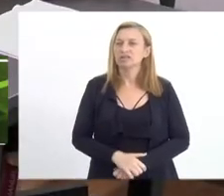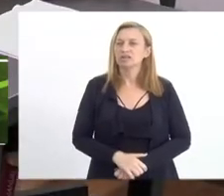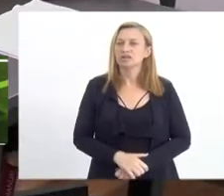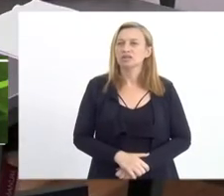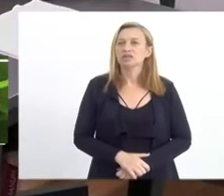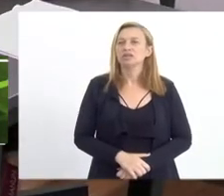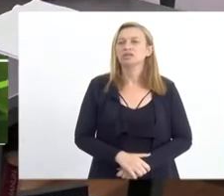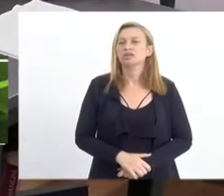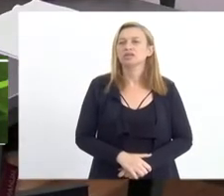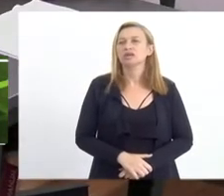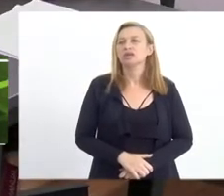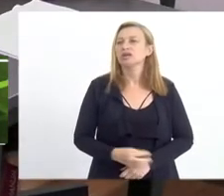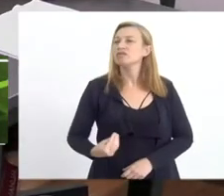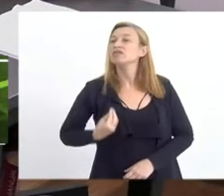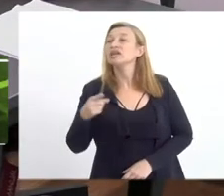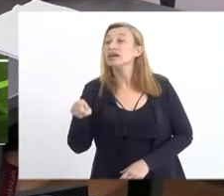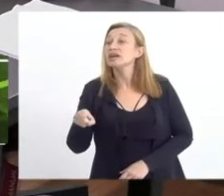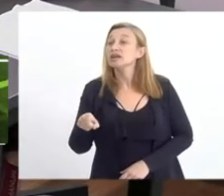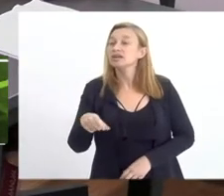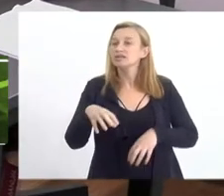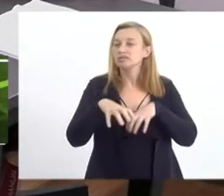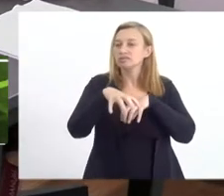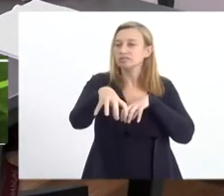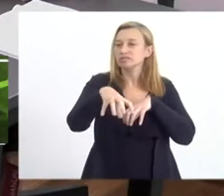Senhor José Rodrigues, está presente virtualmente?